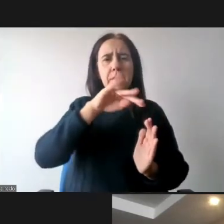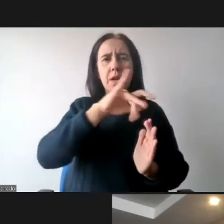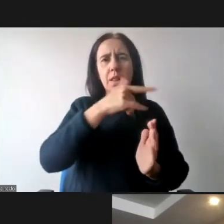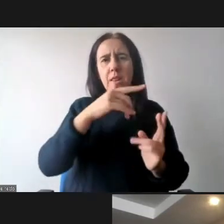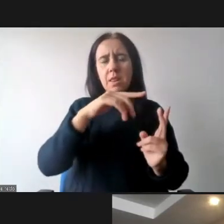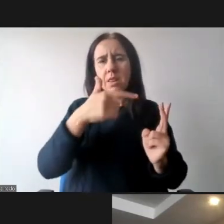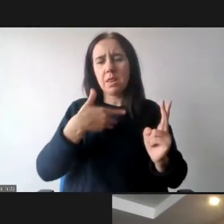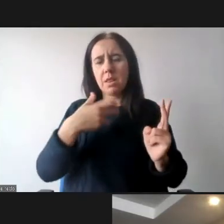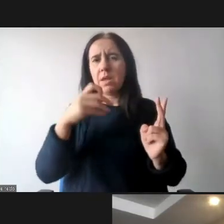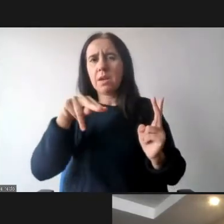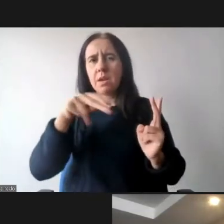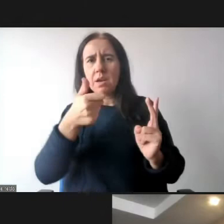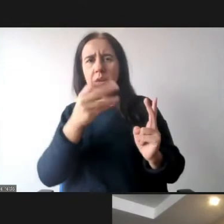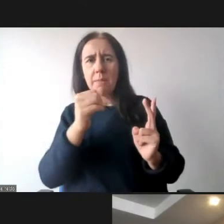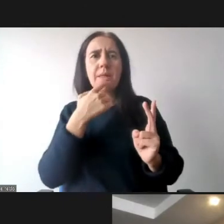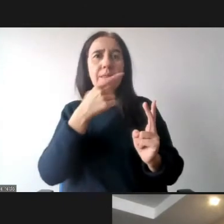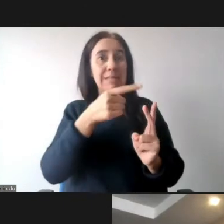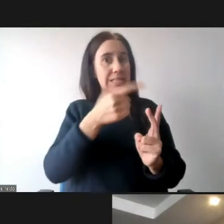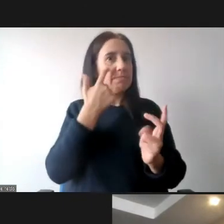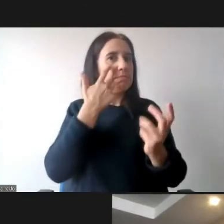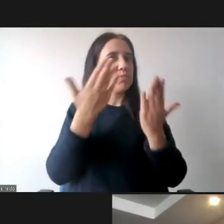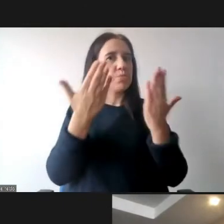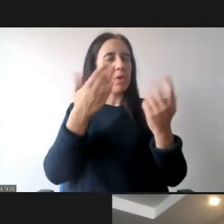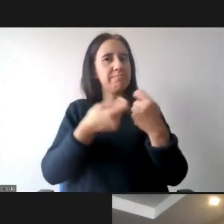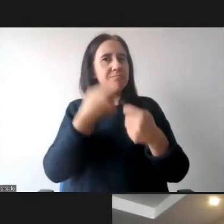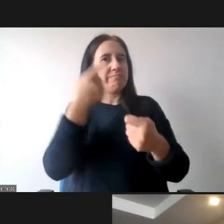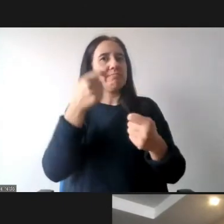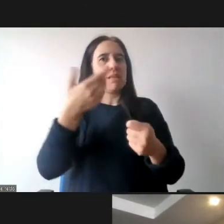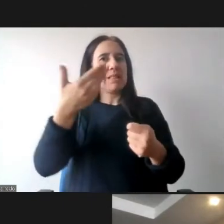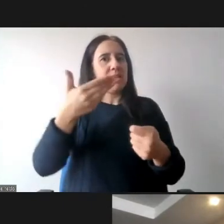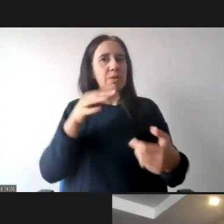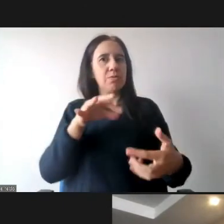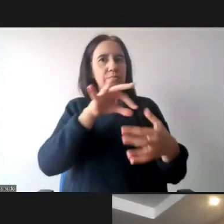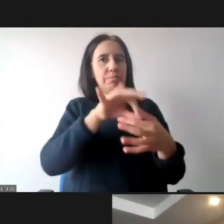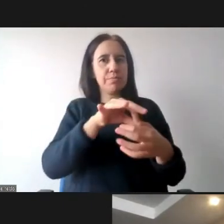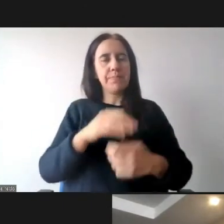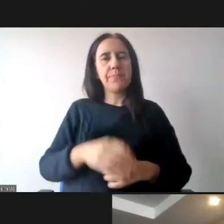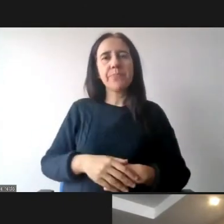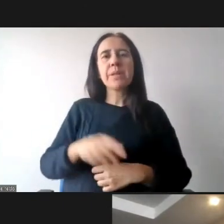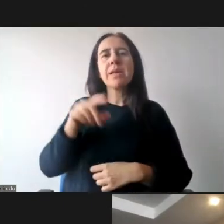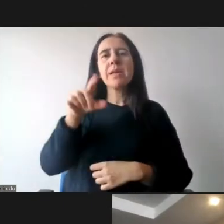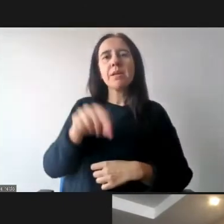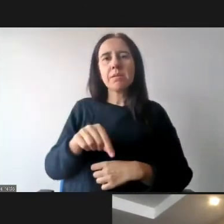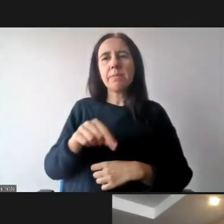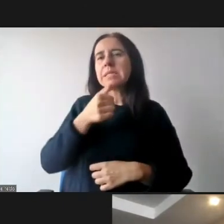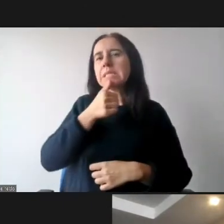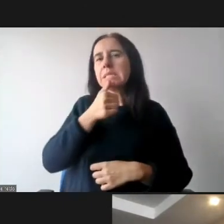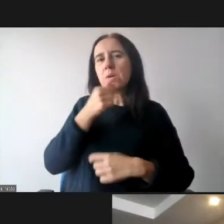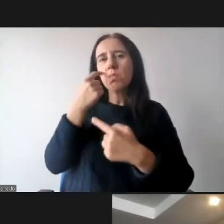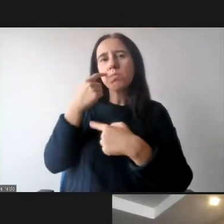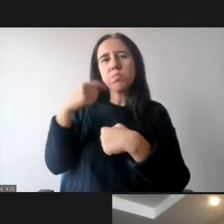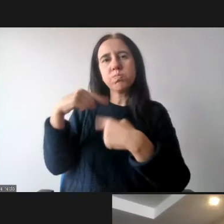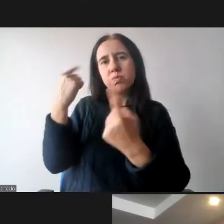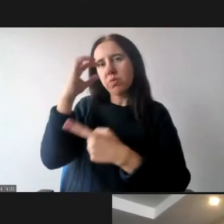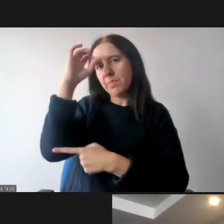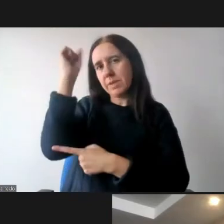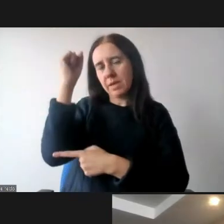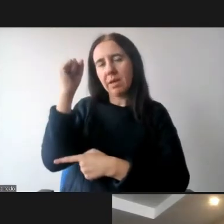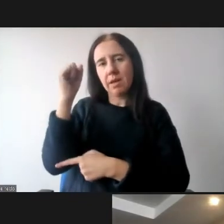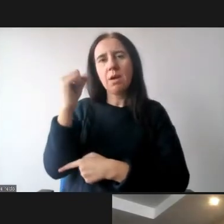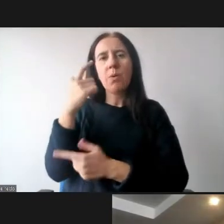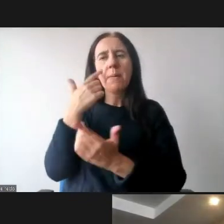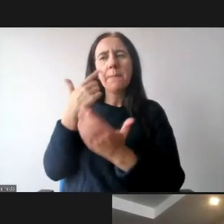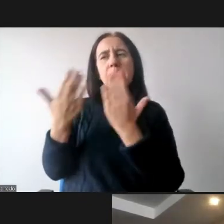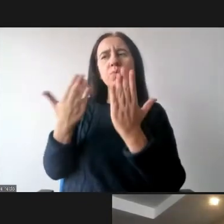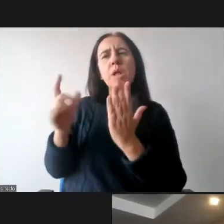e direito. E além desta ligação, a própria ideia de submeter as decisões públicas a testes de